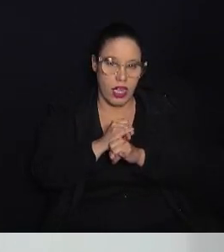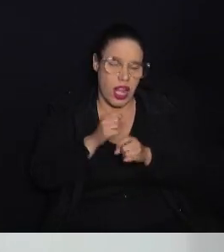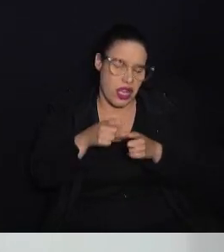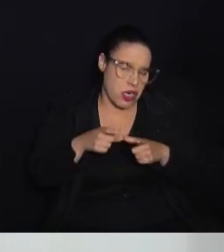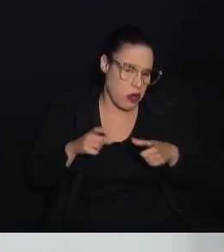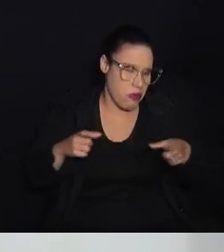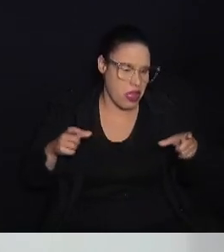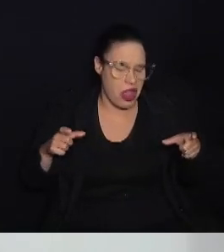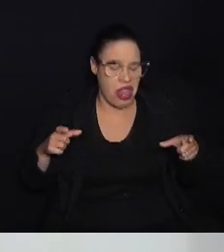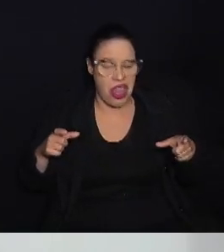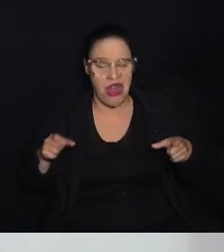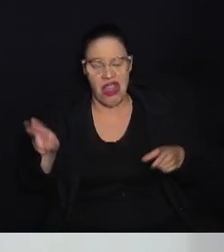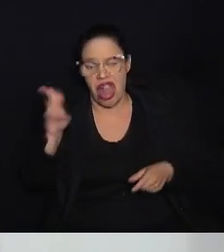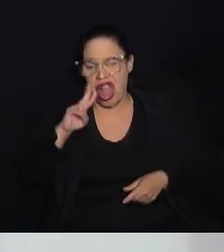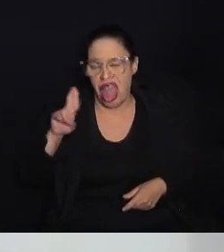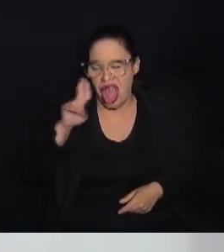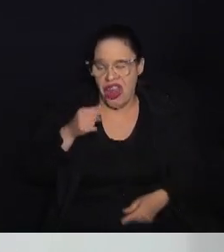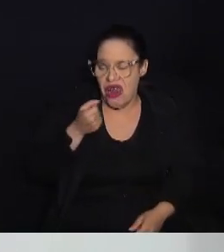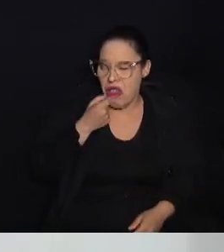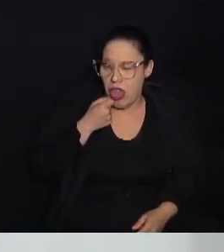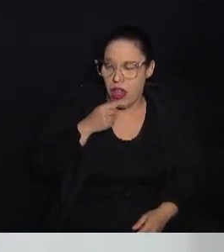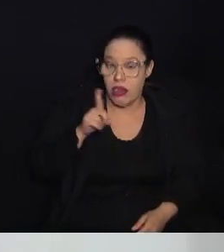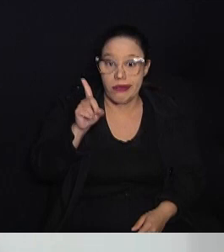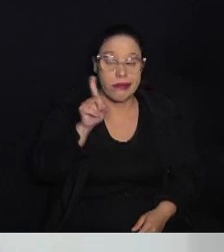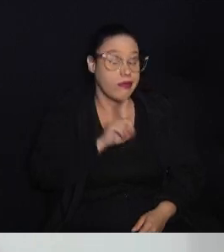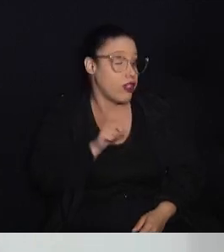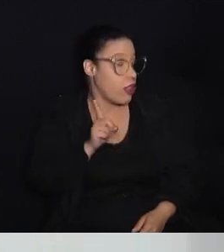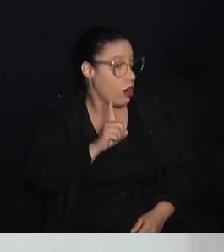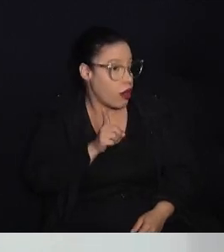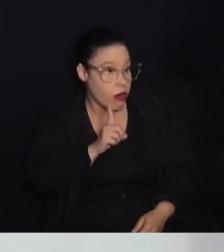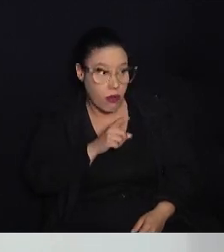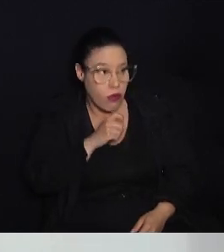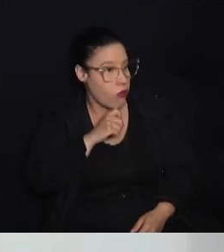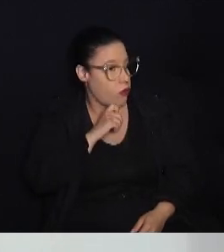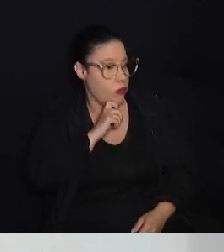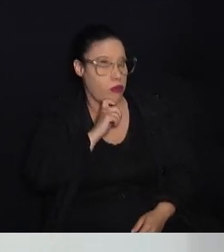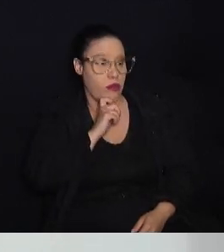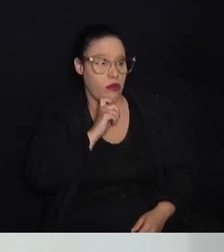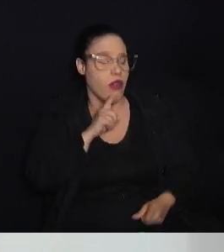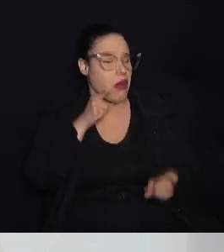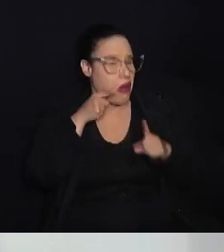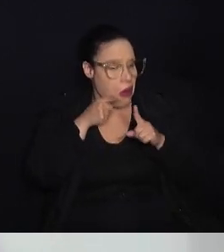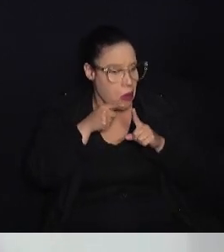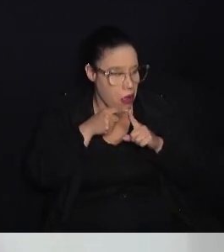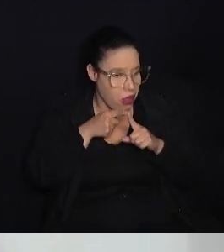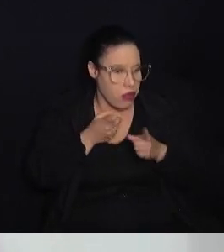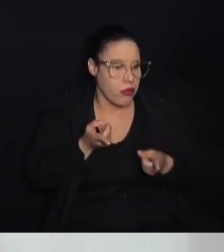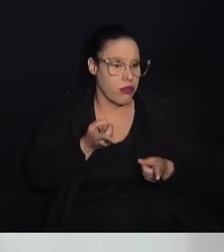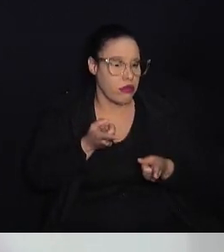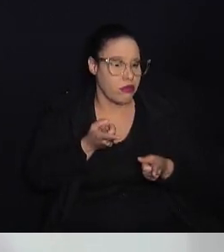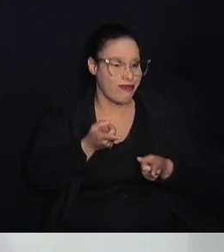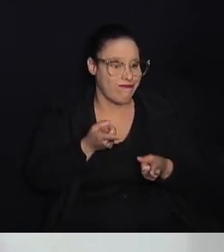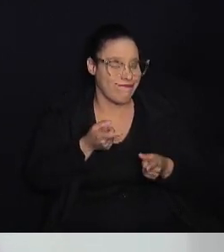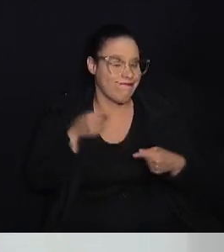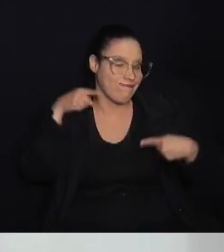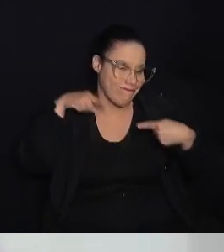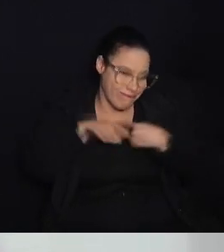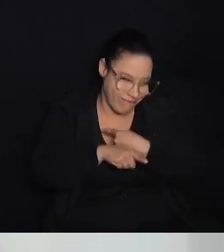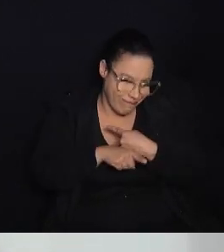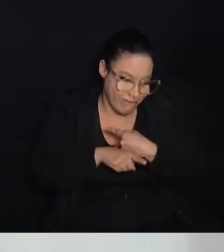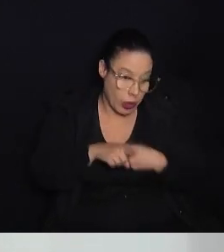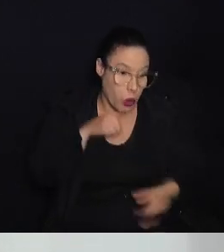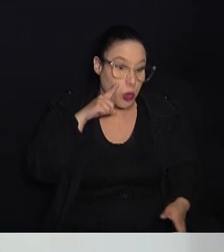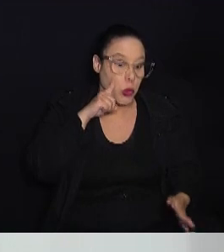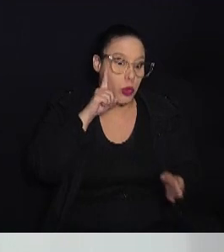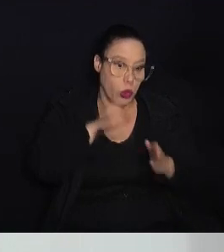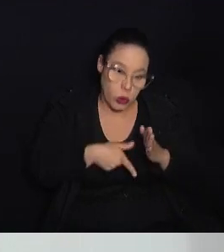mas isso aumentou para as pessoas usarem mais remédio. Na verdade, não é nada disso. O objetivo é justamente o oposto, é que a